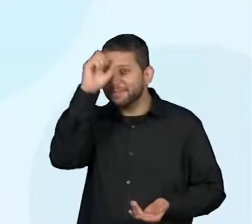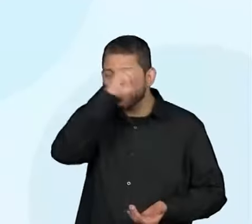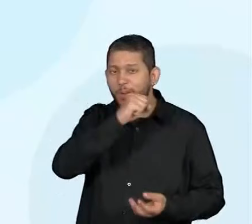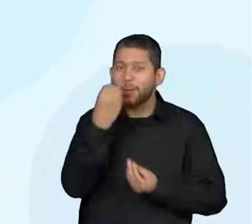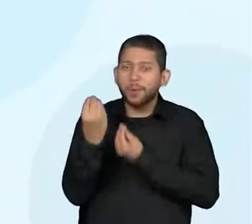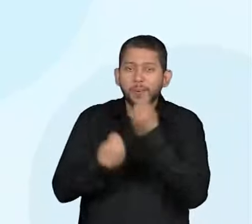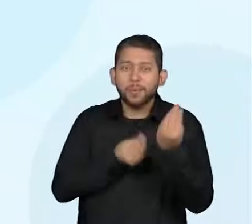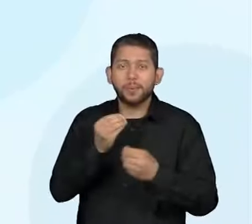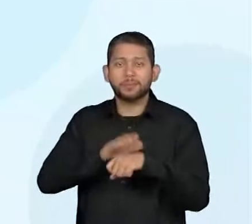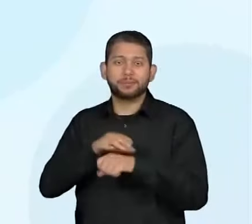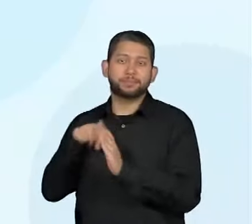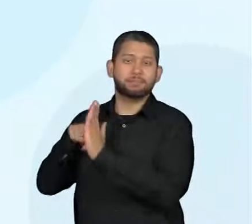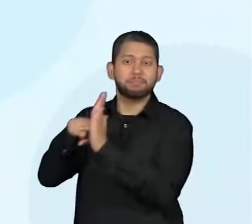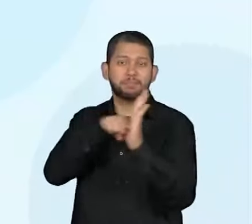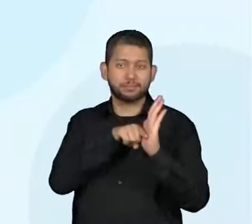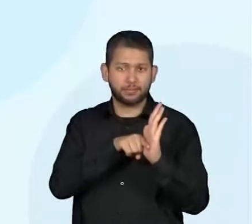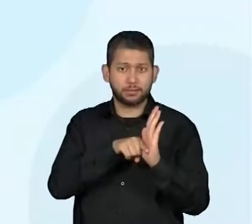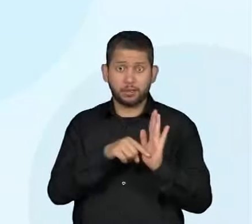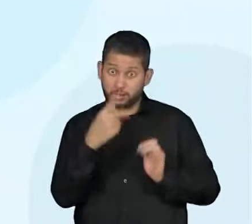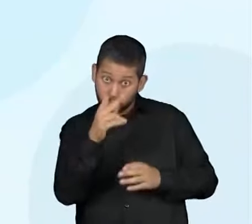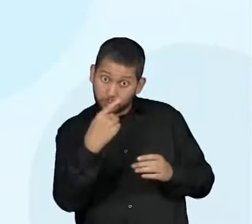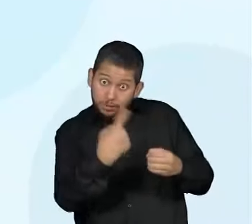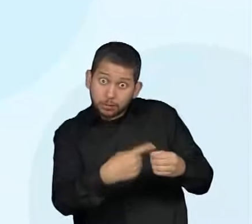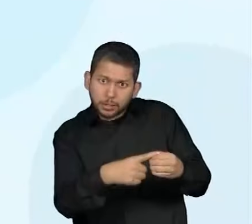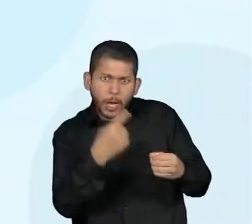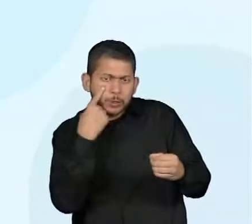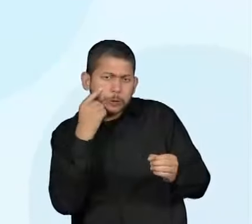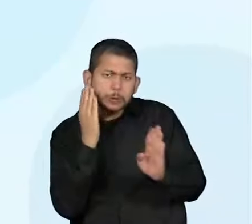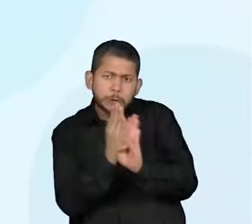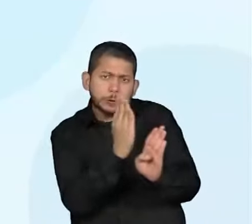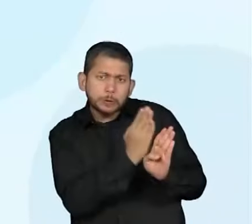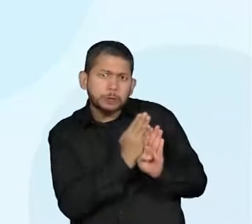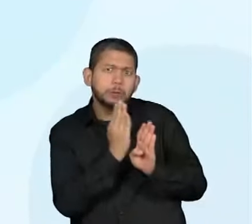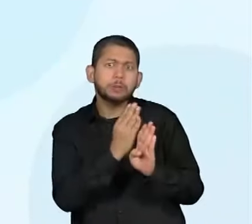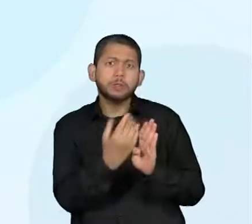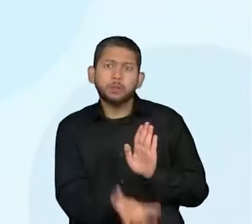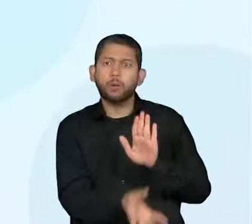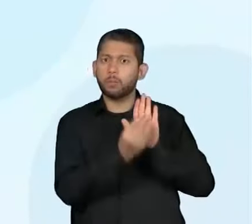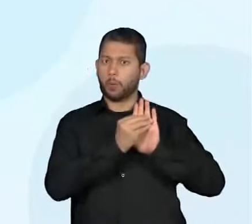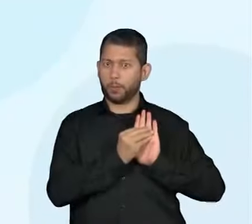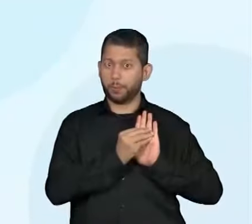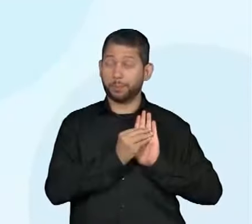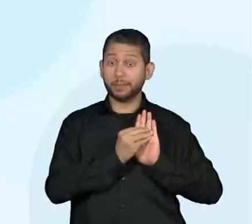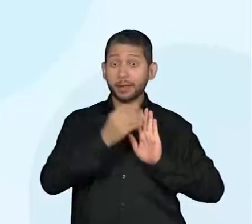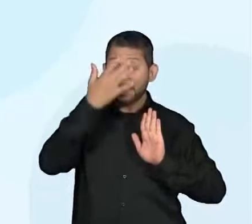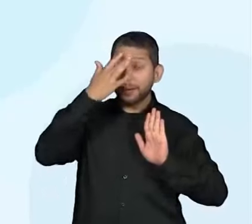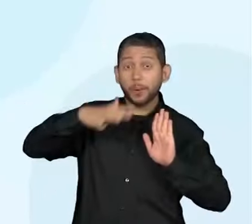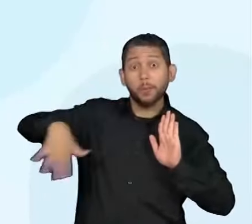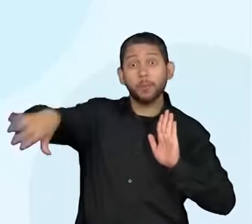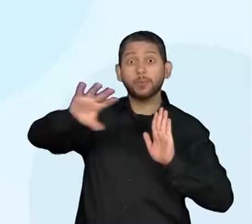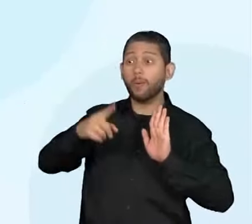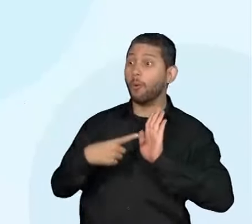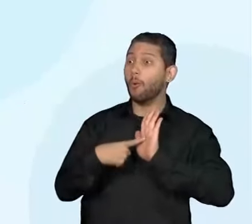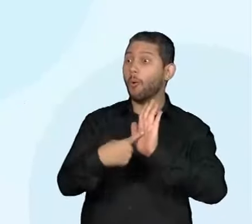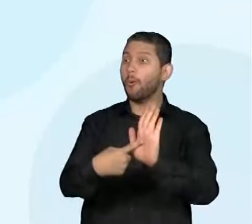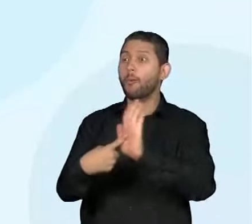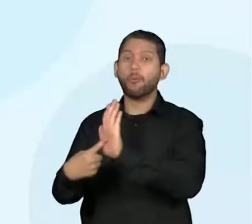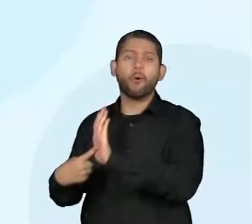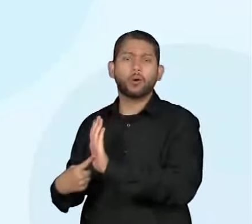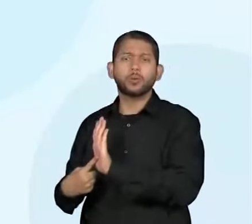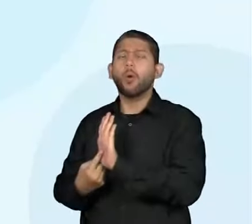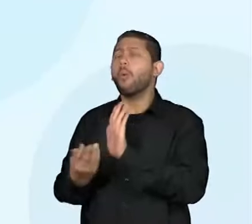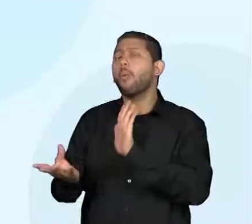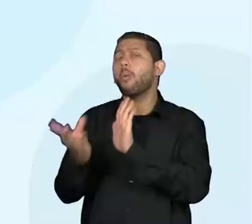fazer uma pesquisa sobre a sua cidade? Depois vamos compartilhar essa pesquisa, decidindo com a turma de